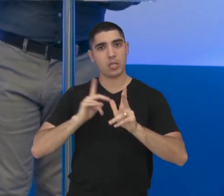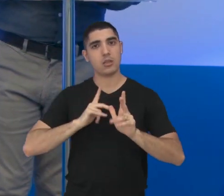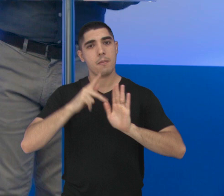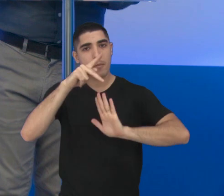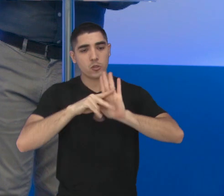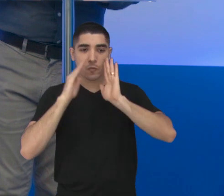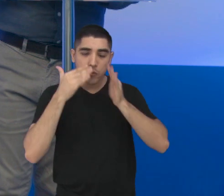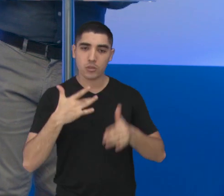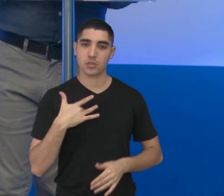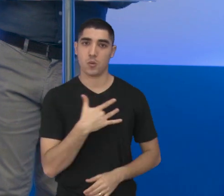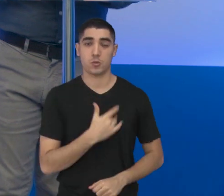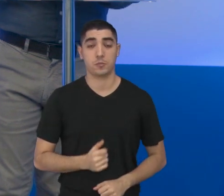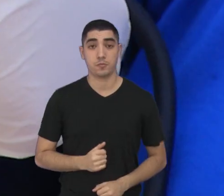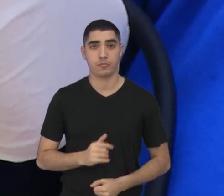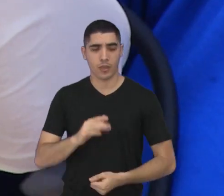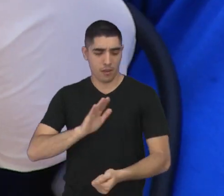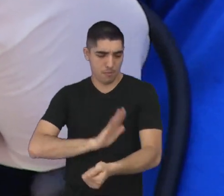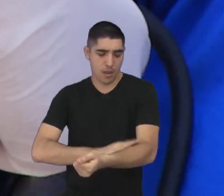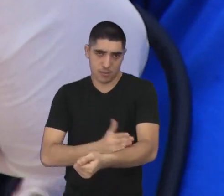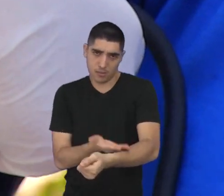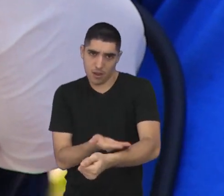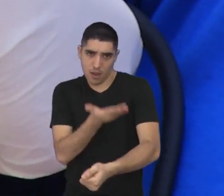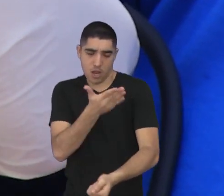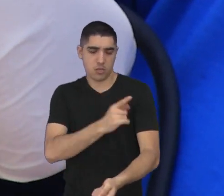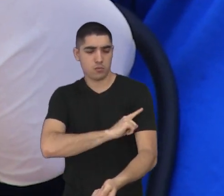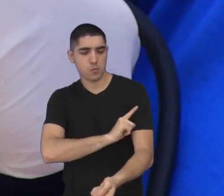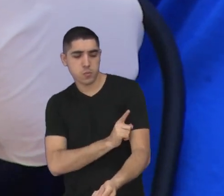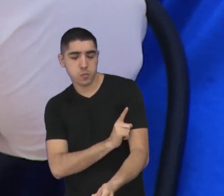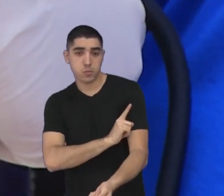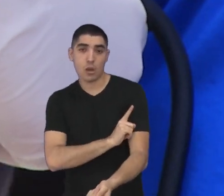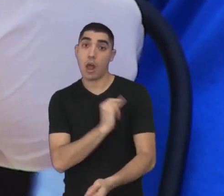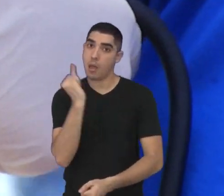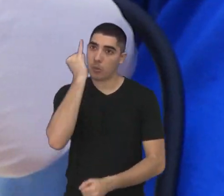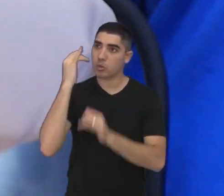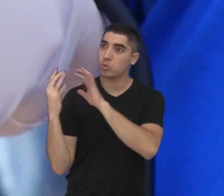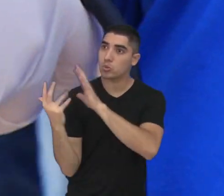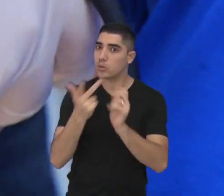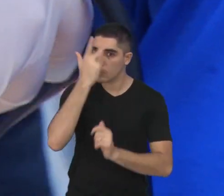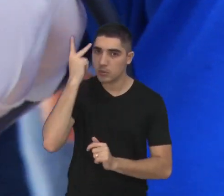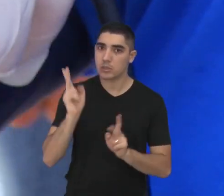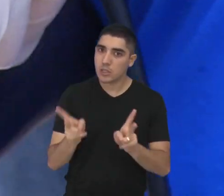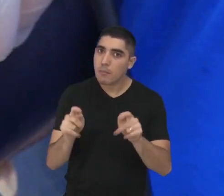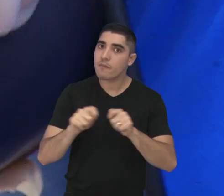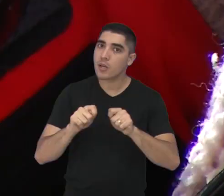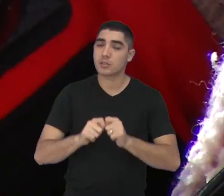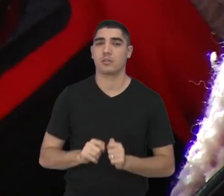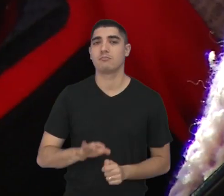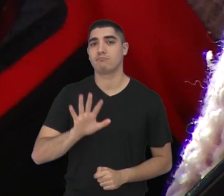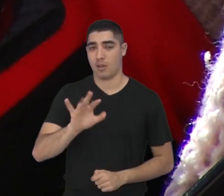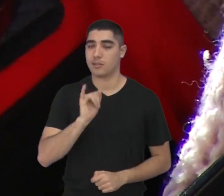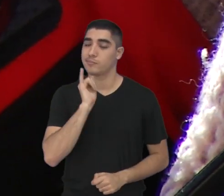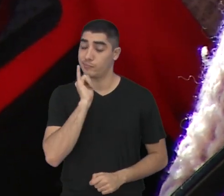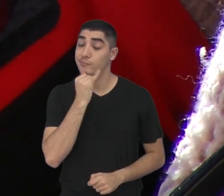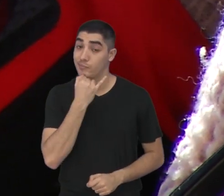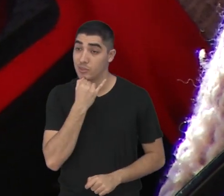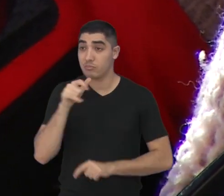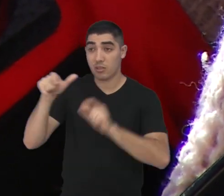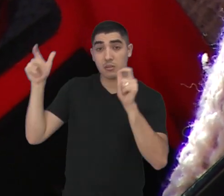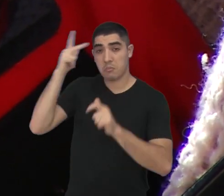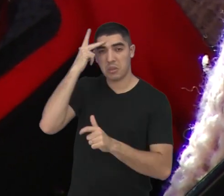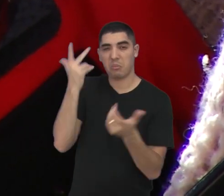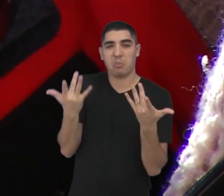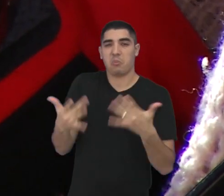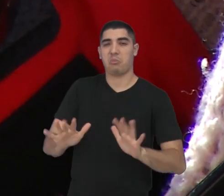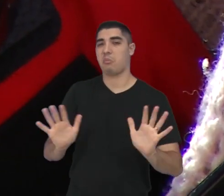Câmara aprovou projetos na área. Medir a pressão deveria ser um ato bem frequente na vida de todos, mas infelizmente